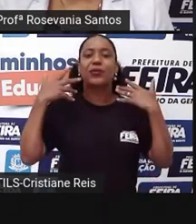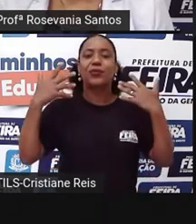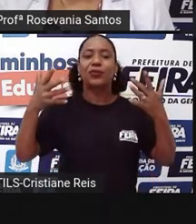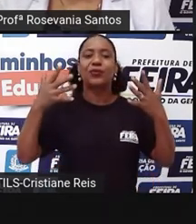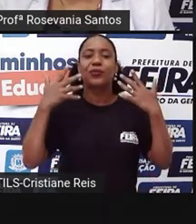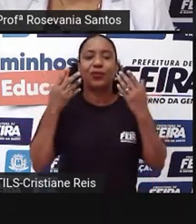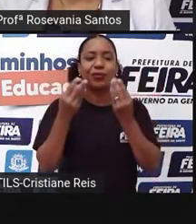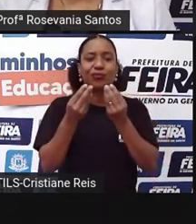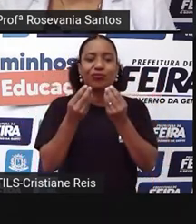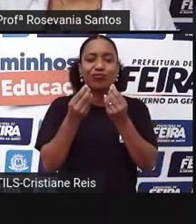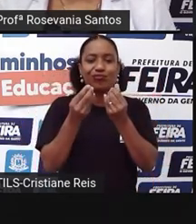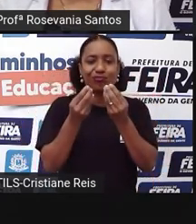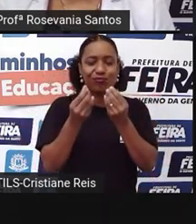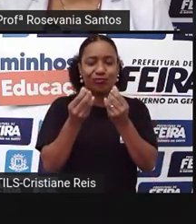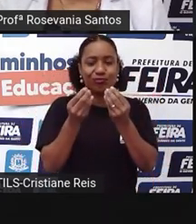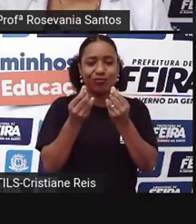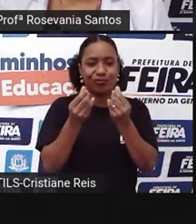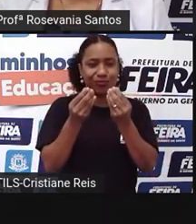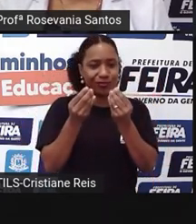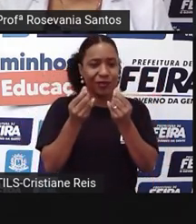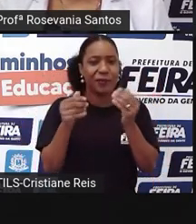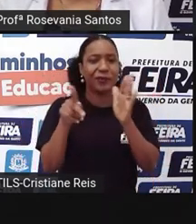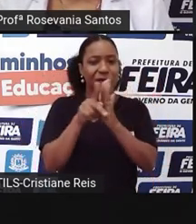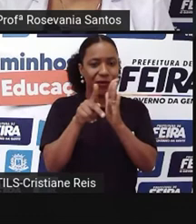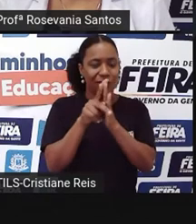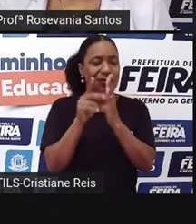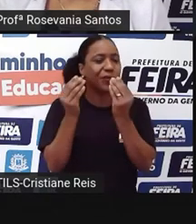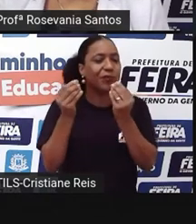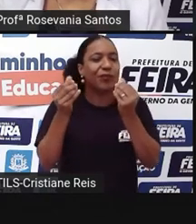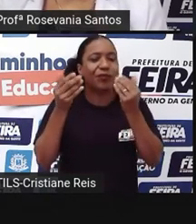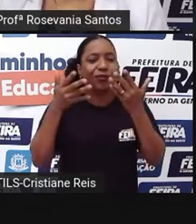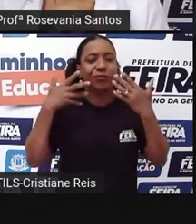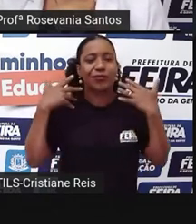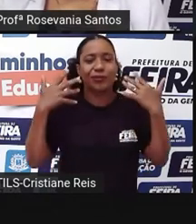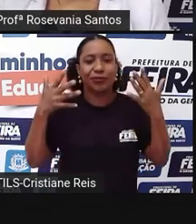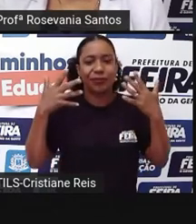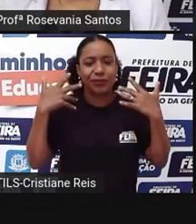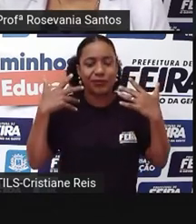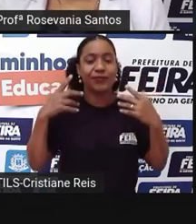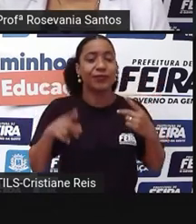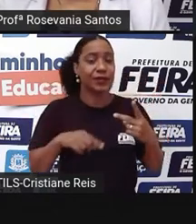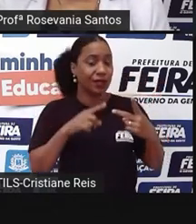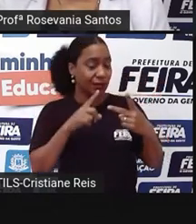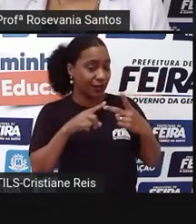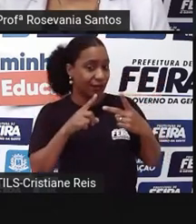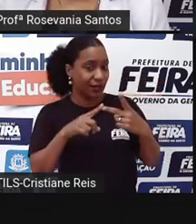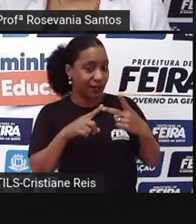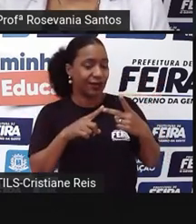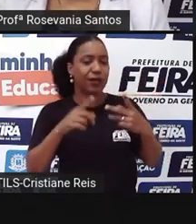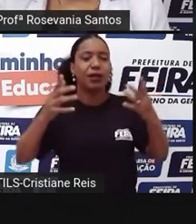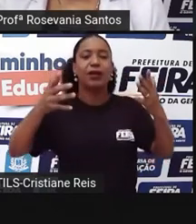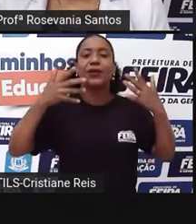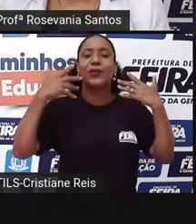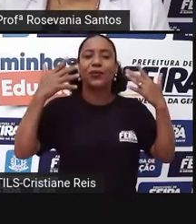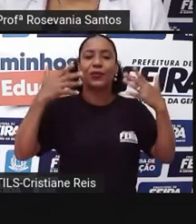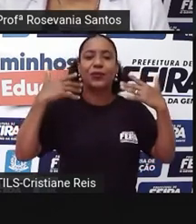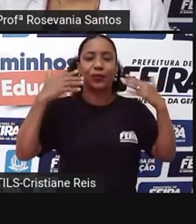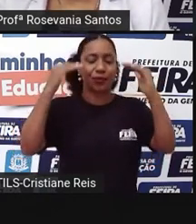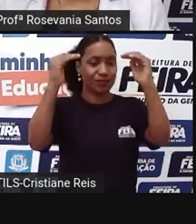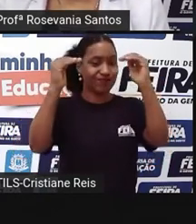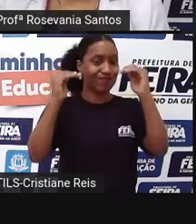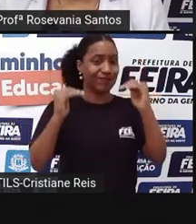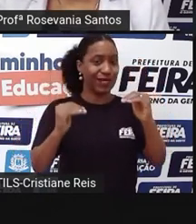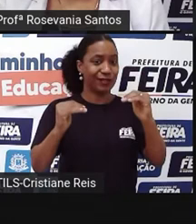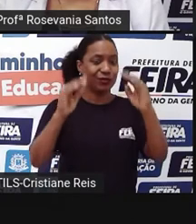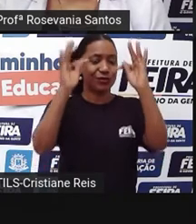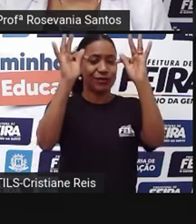a característica do continente, né, ali interferindo. Eu tenho o clima subtropical, que é esse aqui abaixo do trópico,